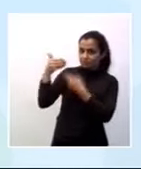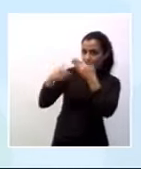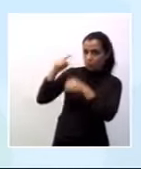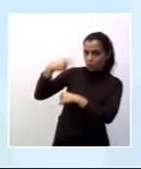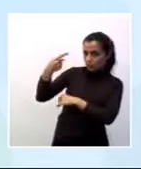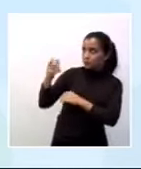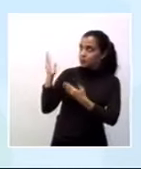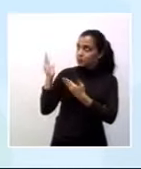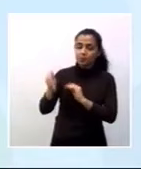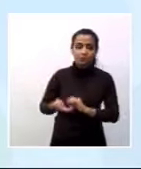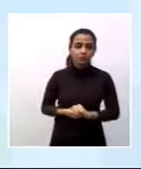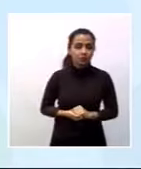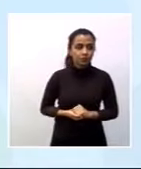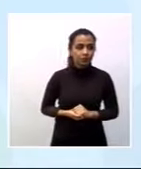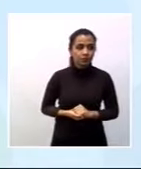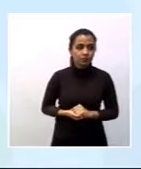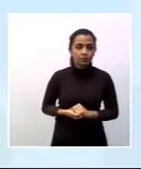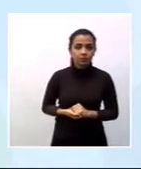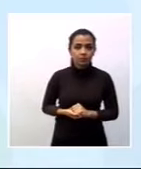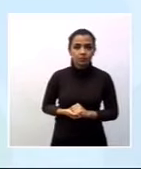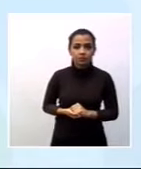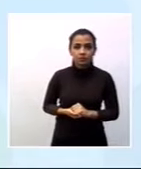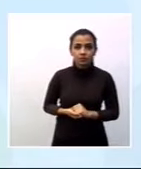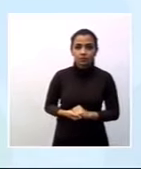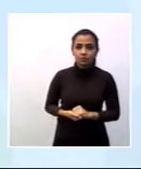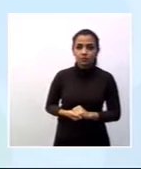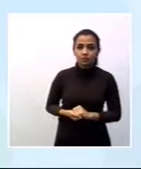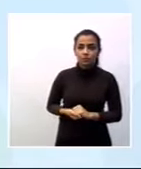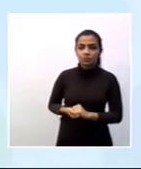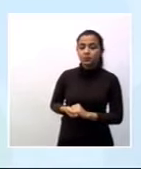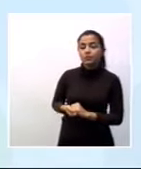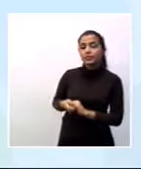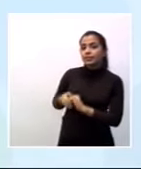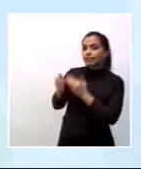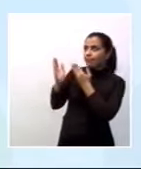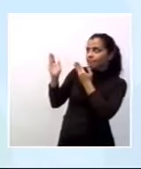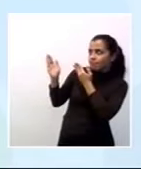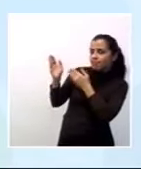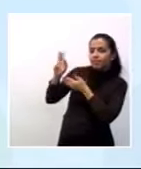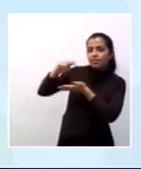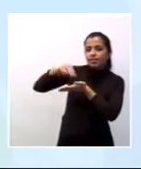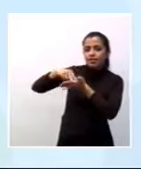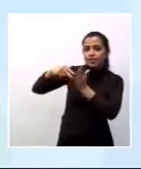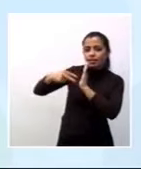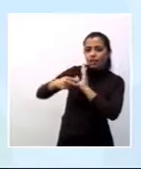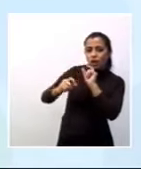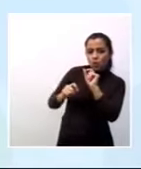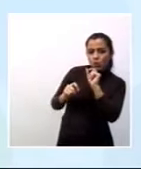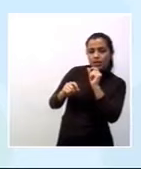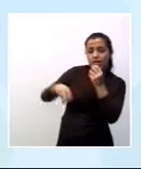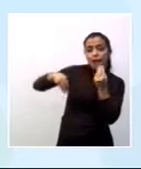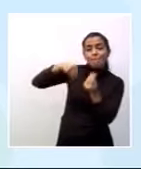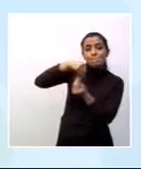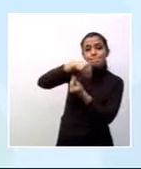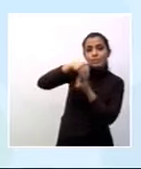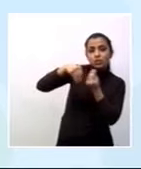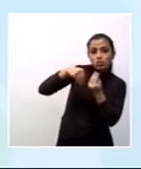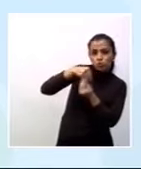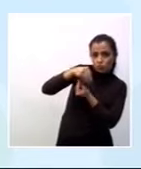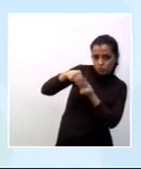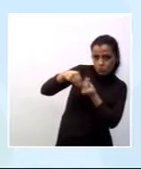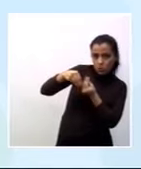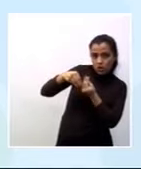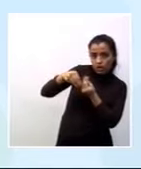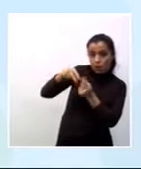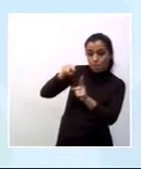próximo e a gente nos sapatos alternativos você quando uma notícia é veiculada de um ponto de